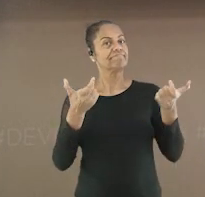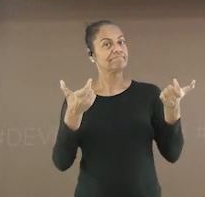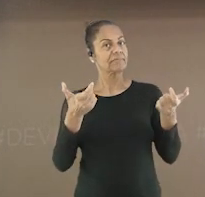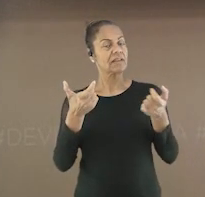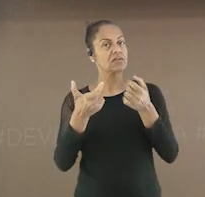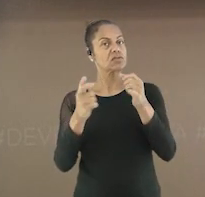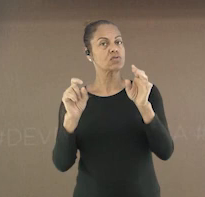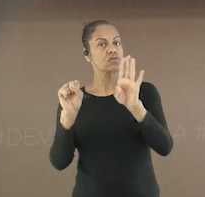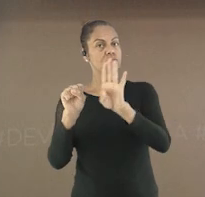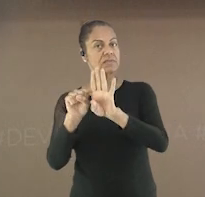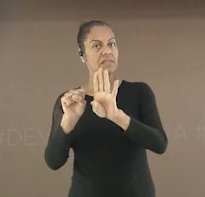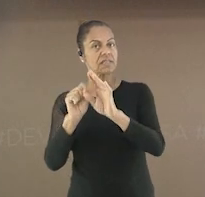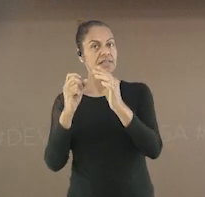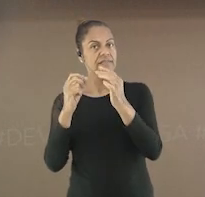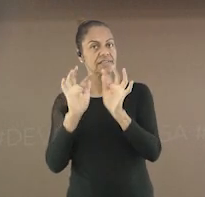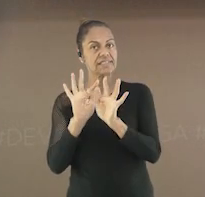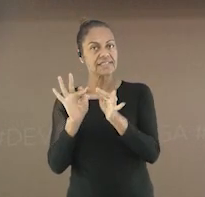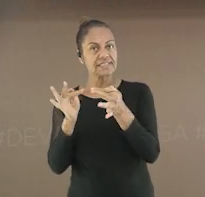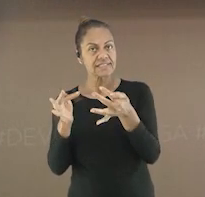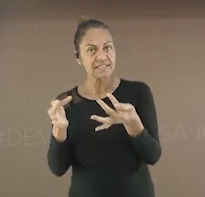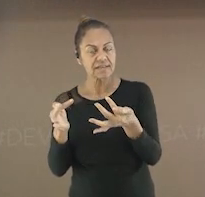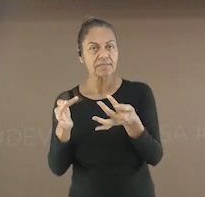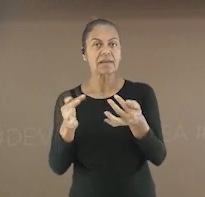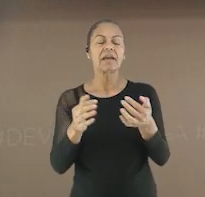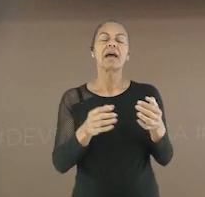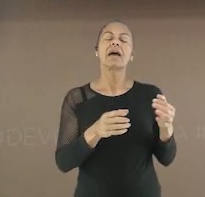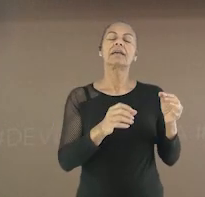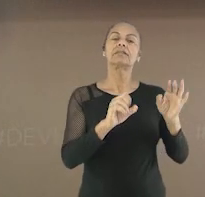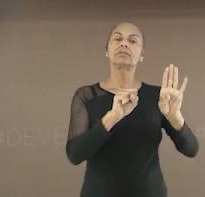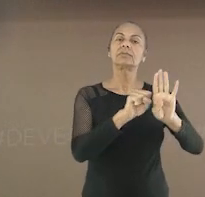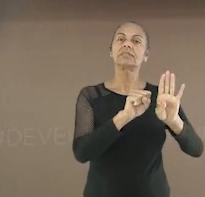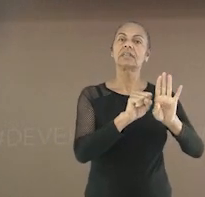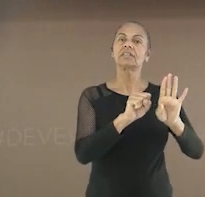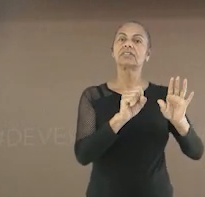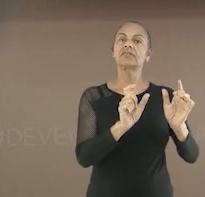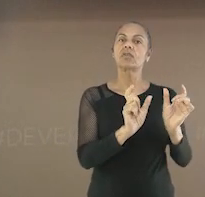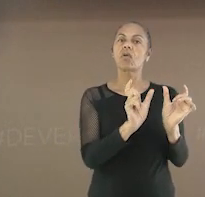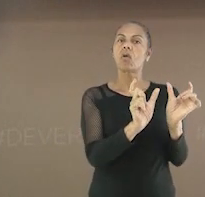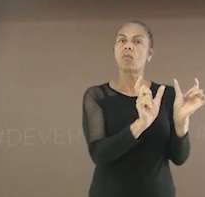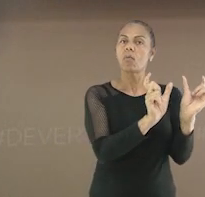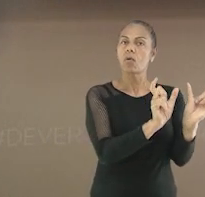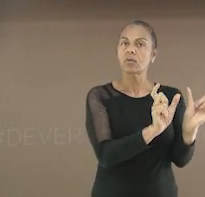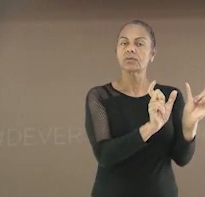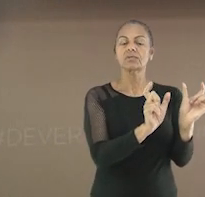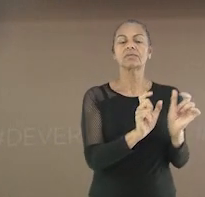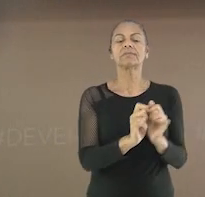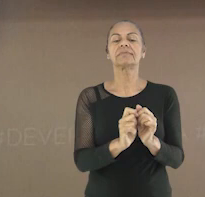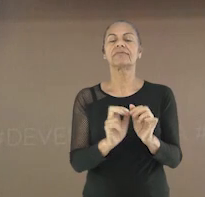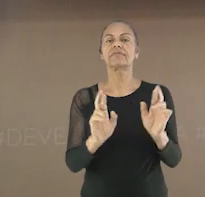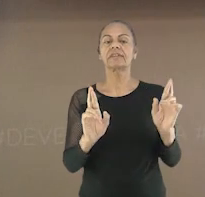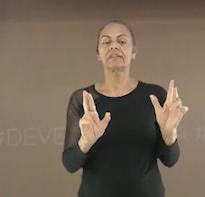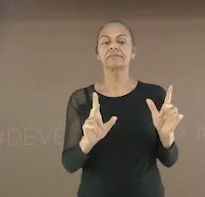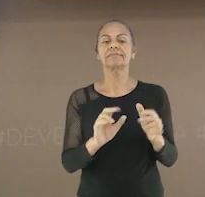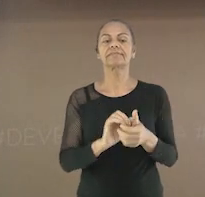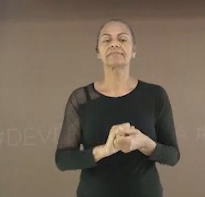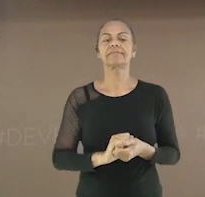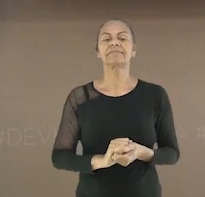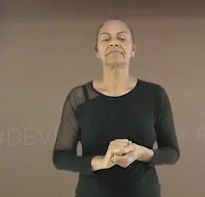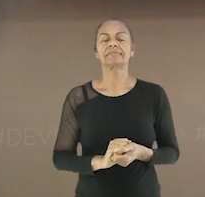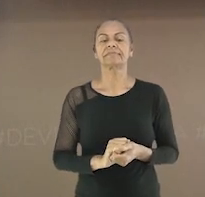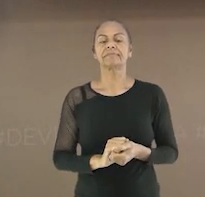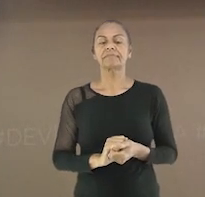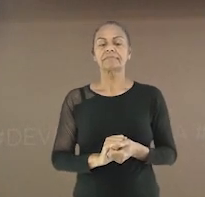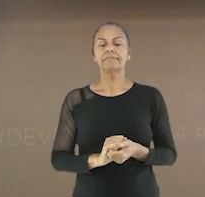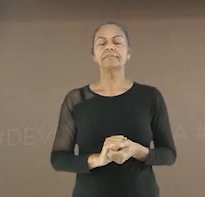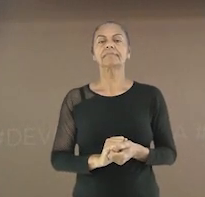é a diferença entre substantivo simples e substantivo composto. O substantivo simples, veja só,